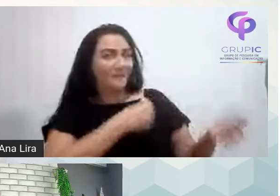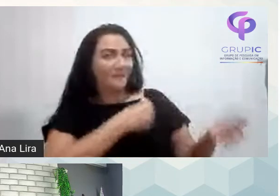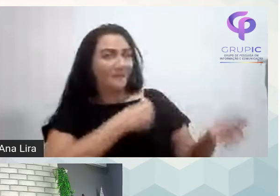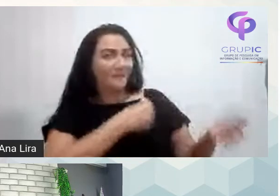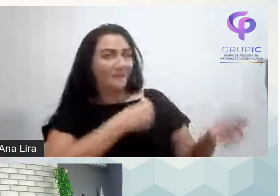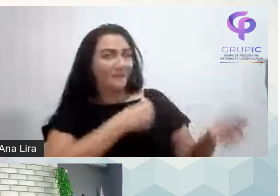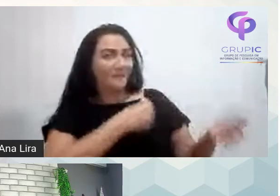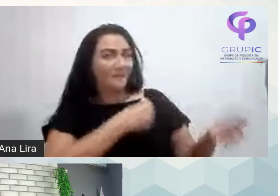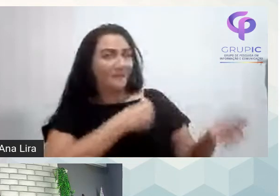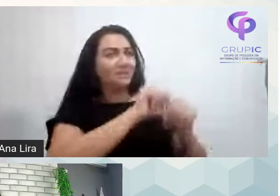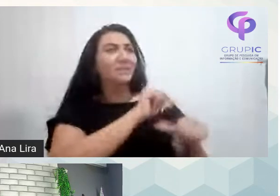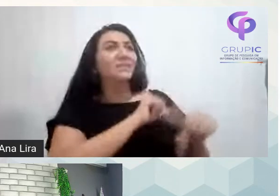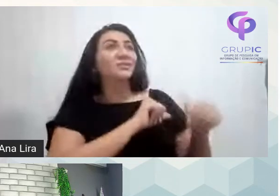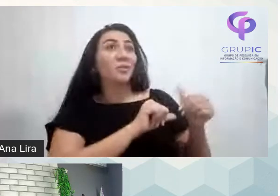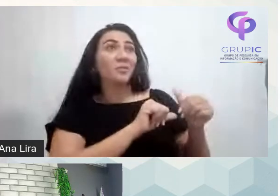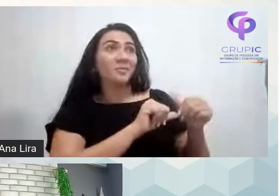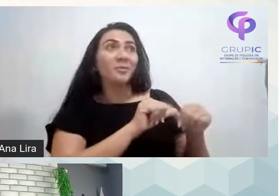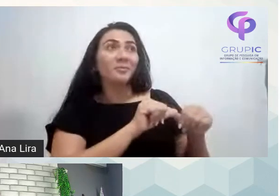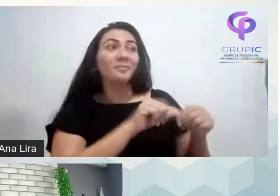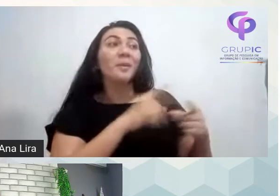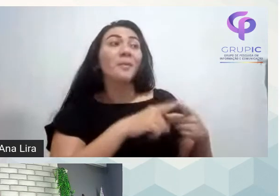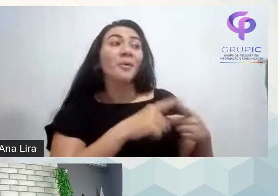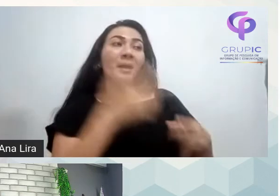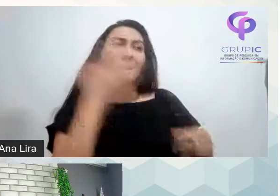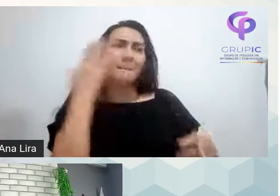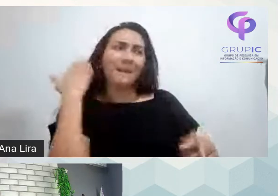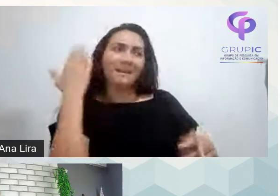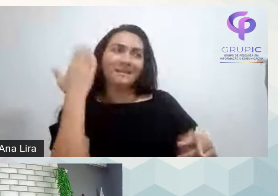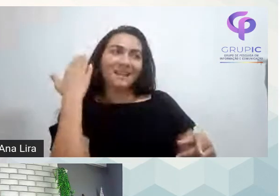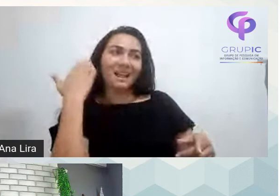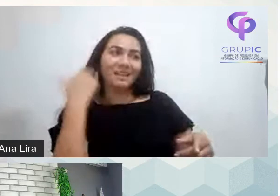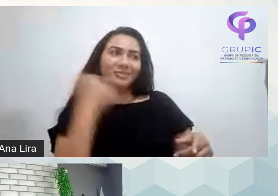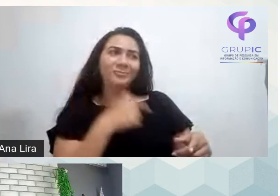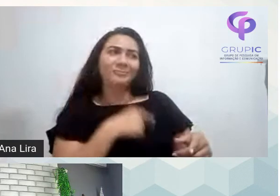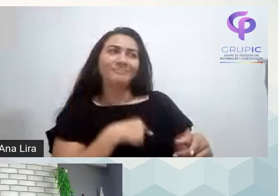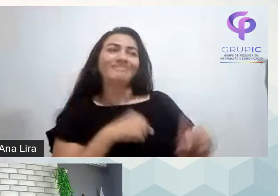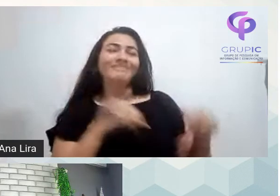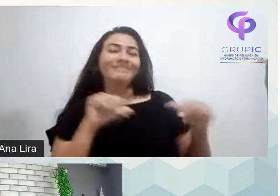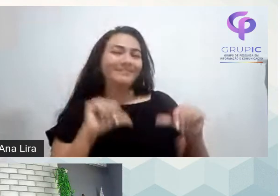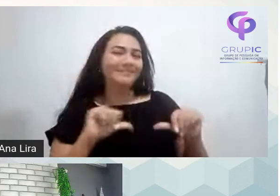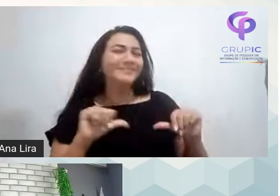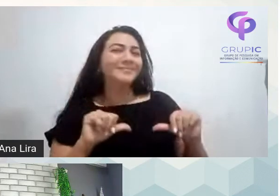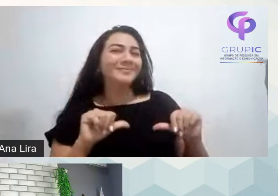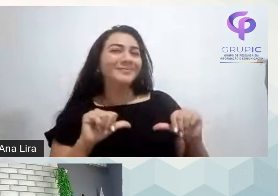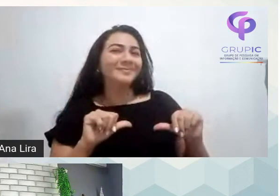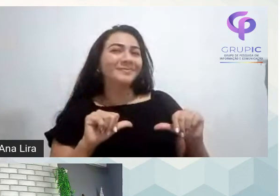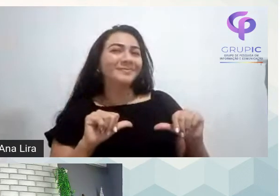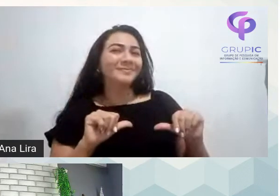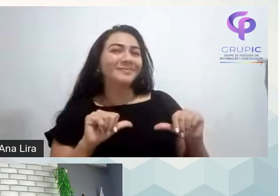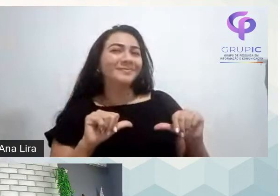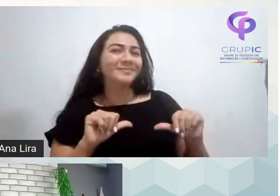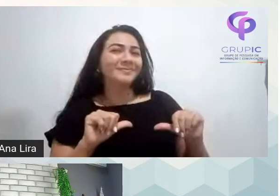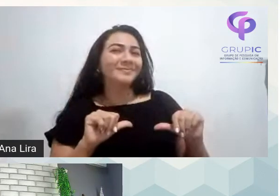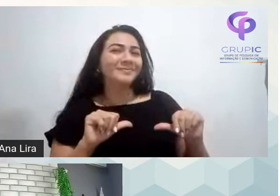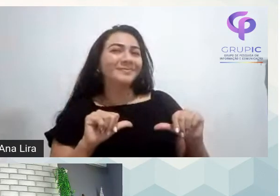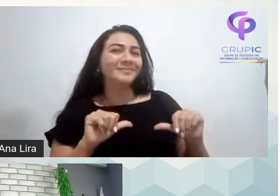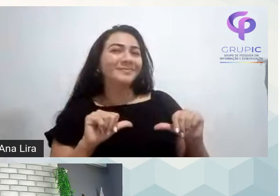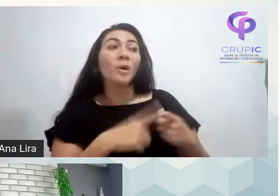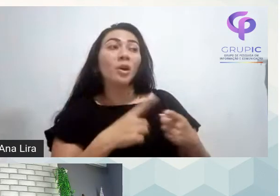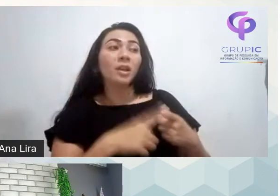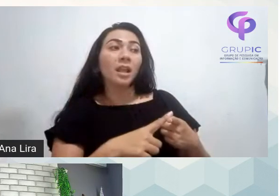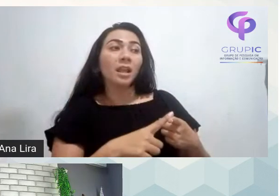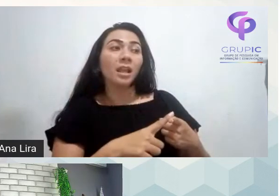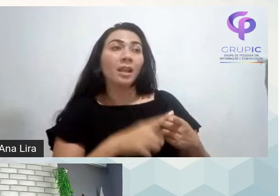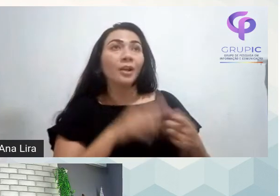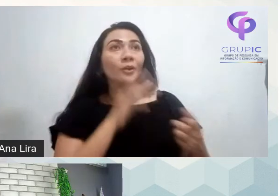hoje, né? Sou igual o filme. É graças ao museu, à